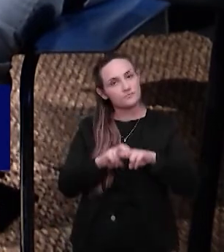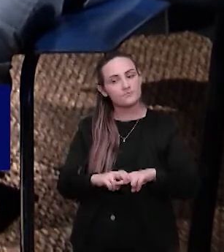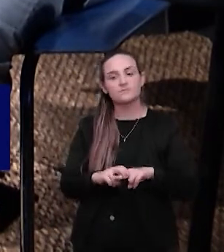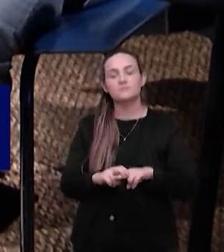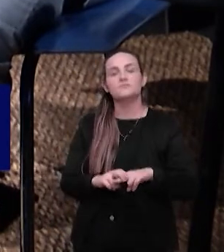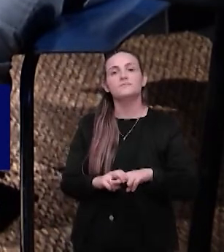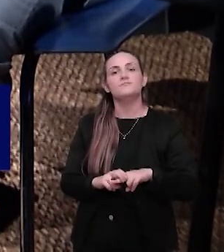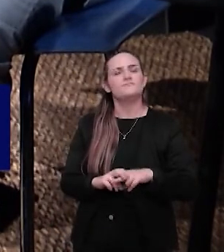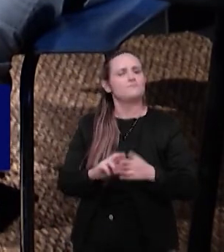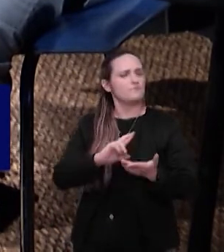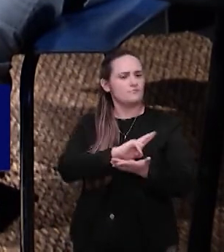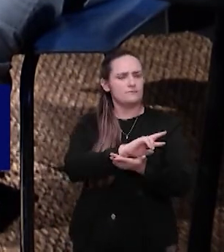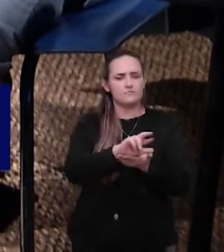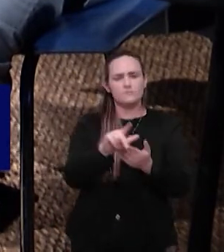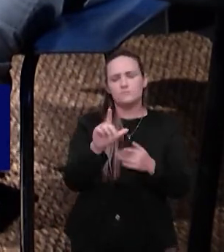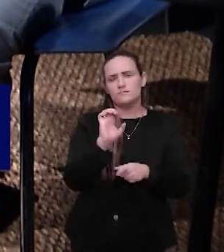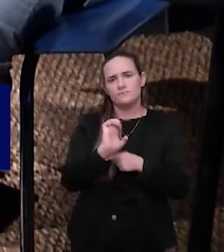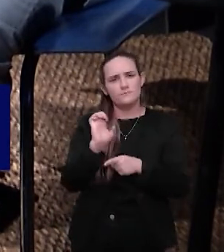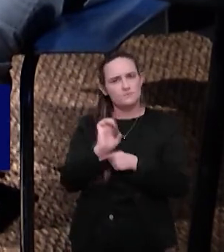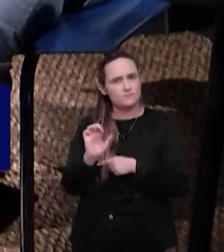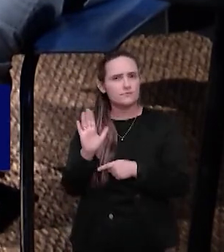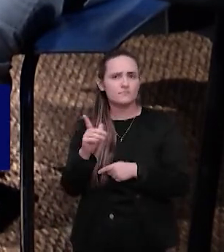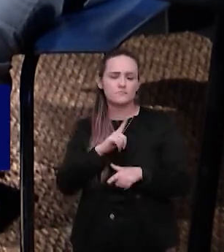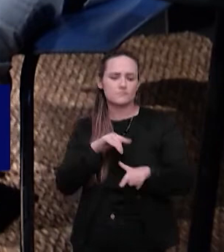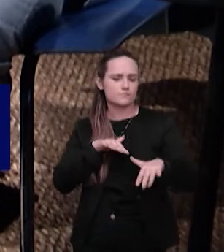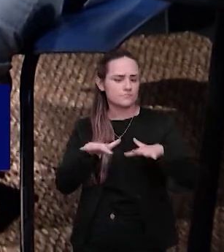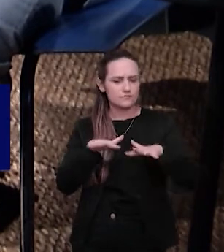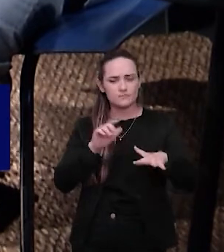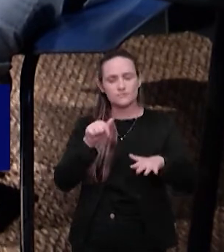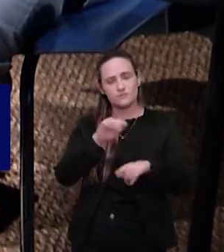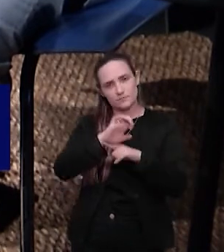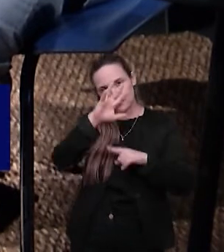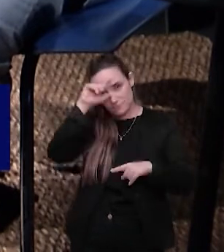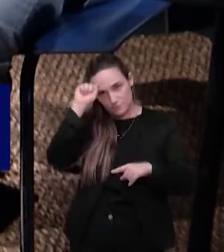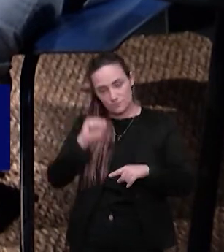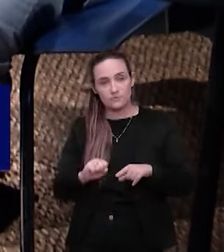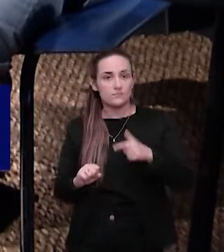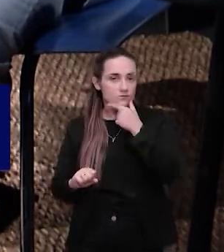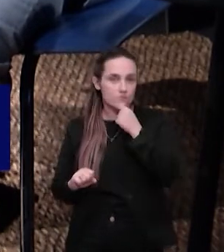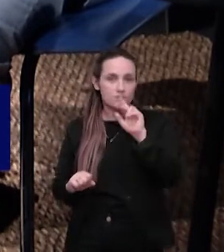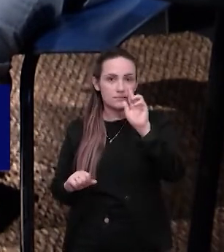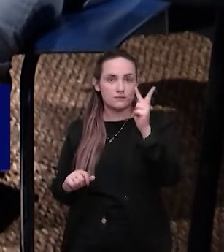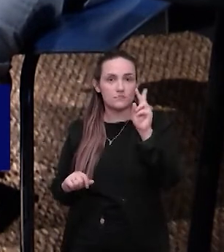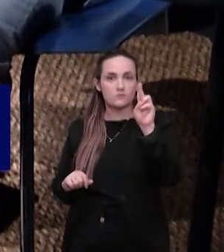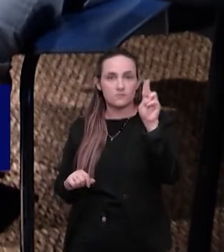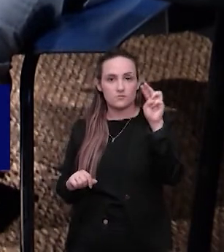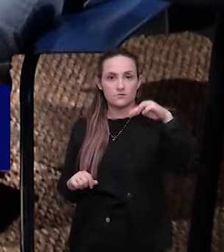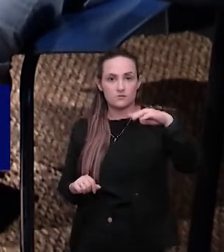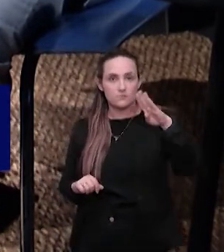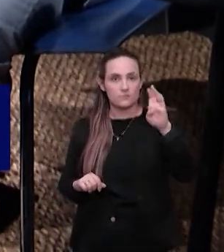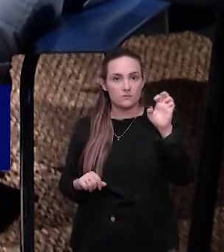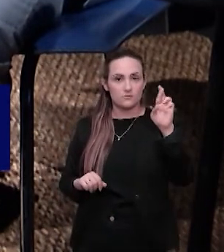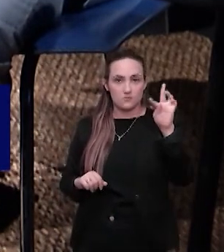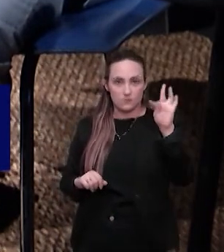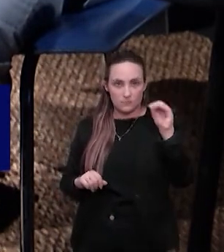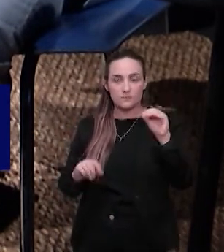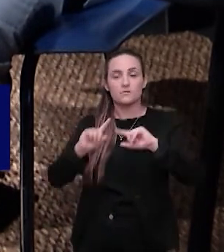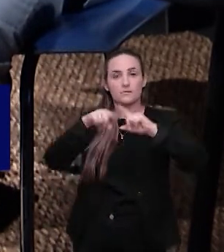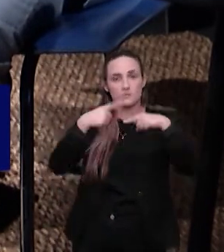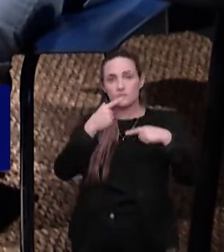federação, veio o movimento aqui no Mato Grosso do Sul, o Dr. Humberto é quem puxou, e depois o Dr. Paulo Passos, que concretizou.